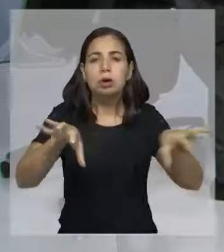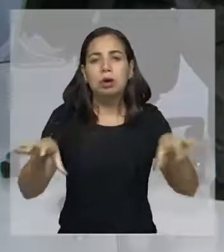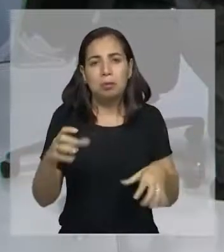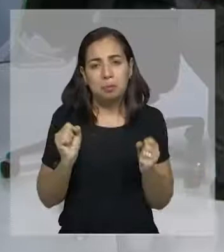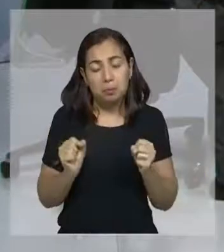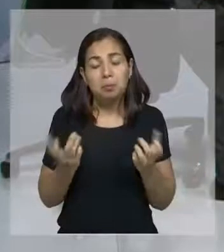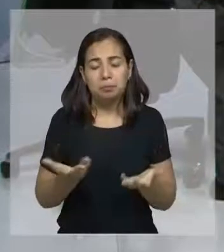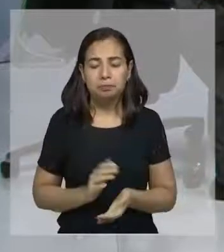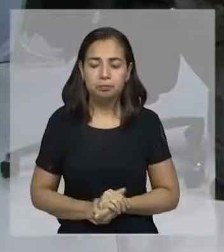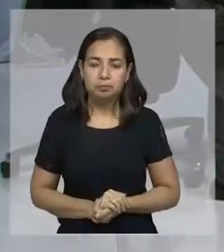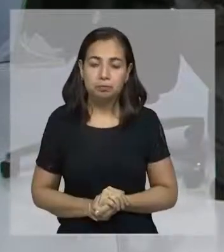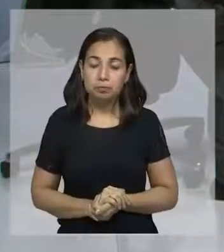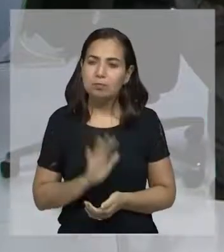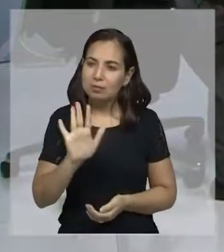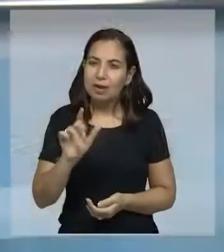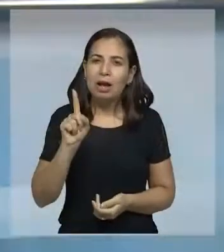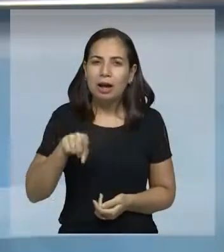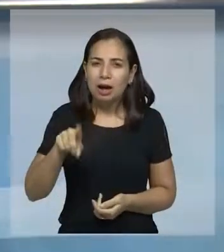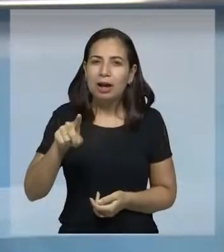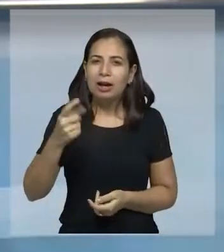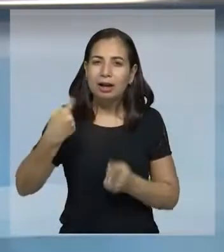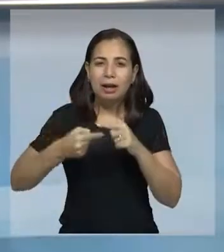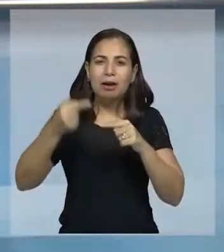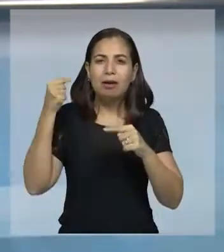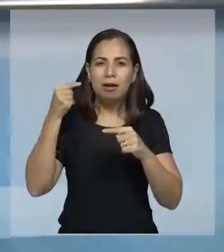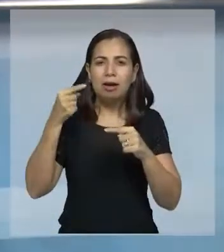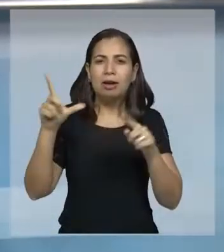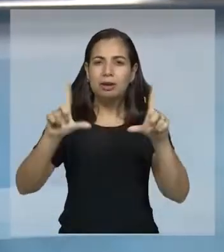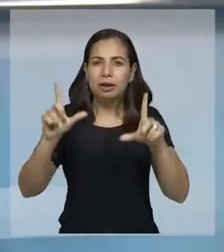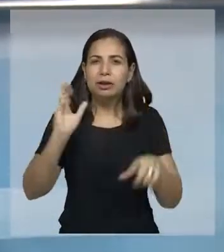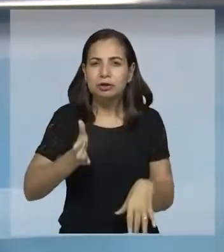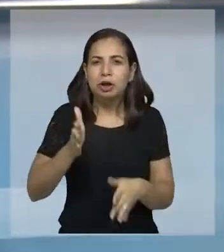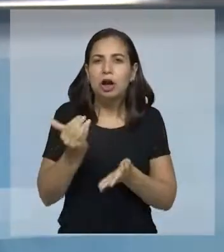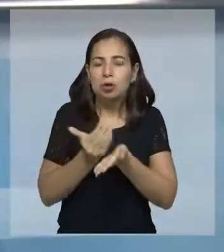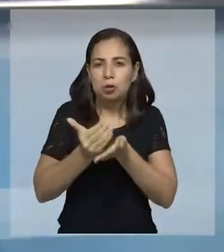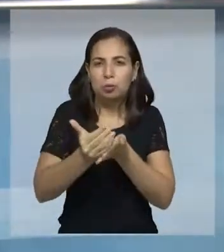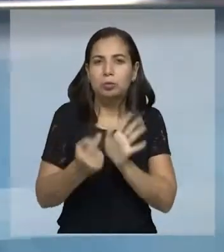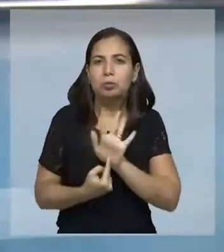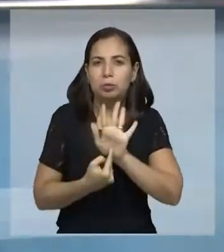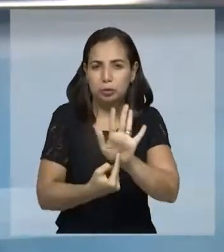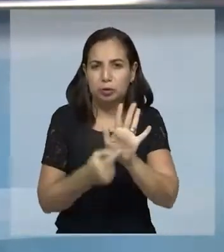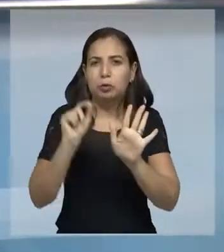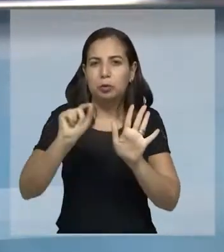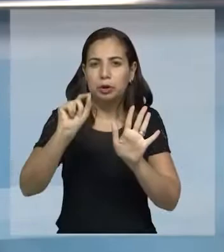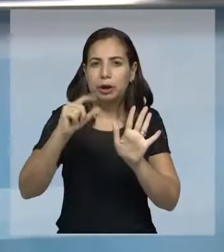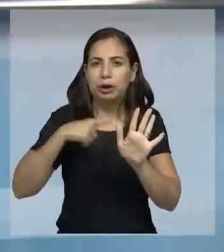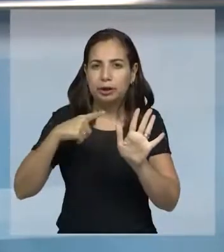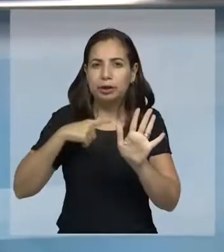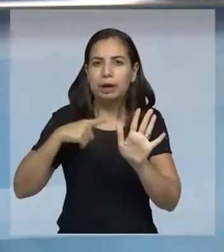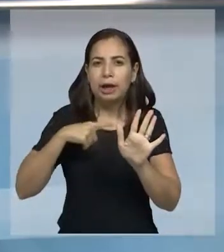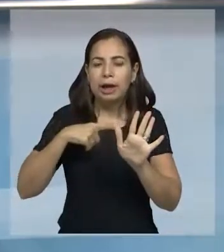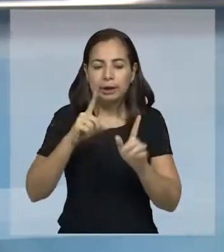essa diminuição já ocorreu com essa migração que houve. Os grandes partidos perderam